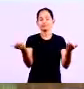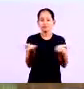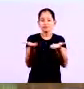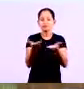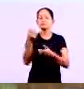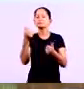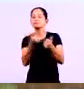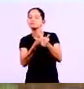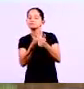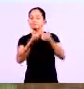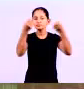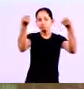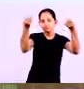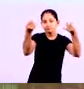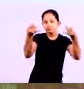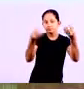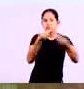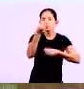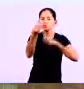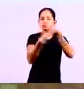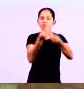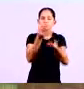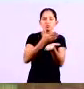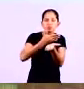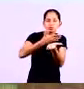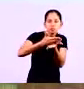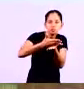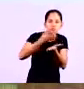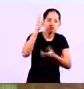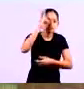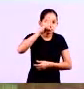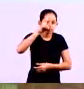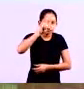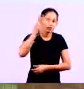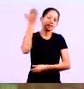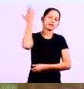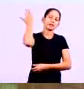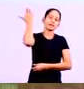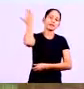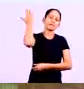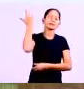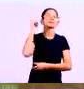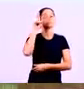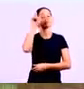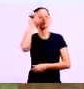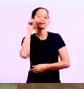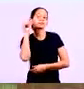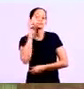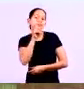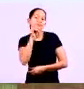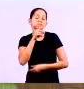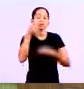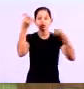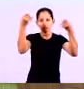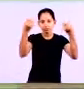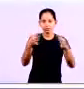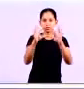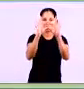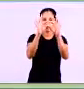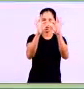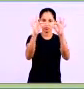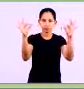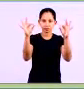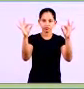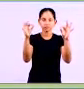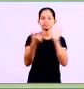começa a tentar criar um link histórico para saber de onde que veio isso. Na reforma tributária americana, teve um senador que falou uma frase, externar